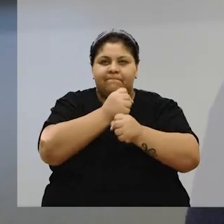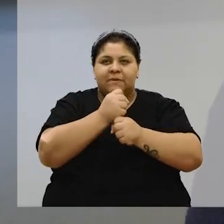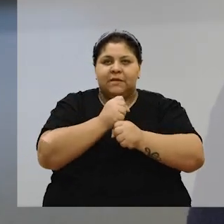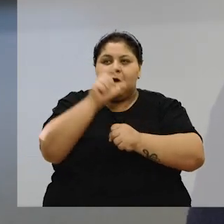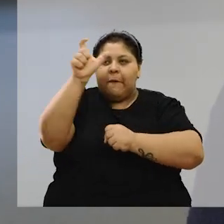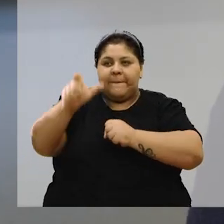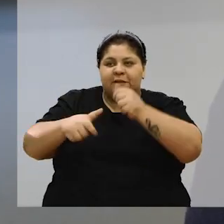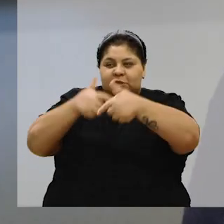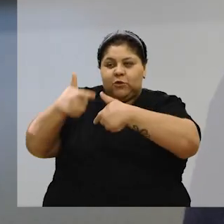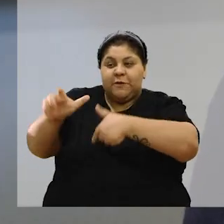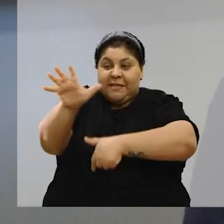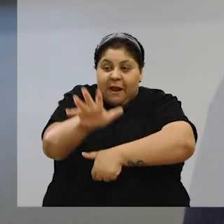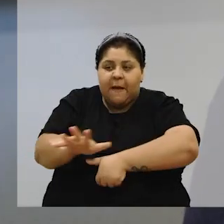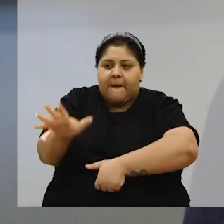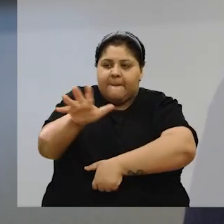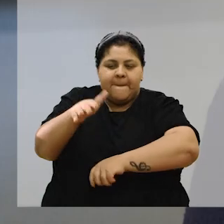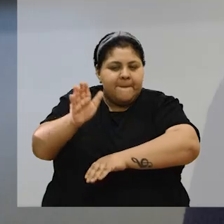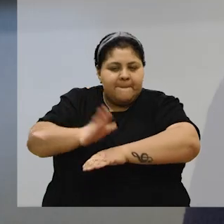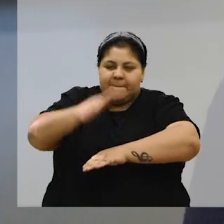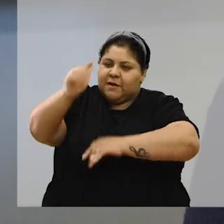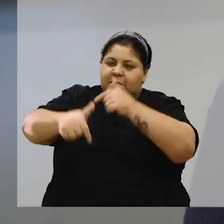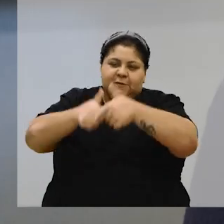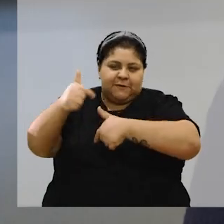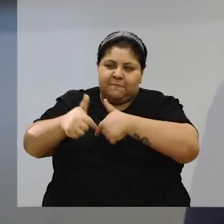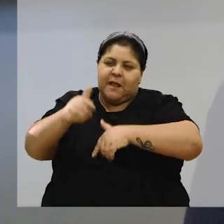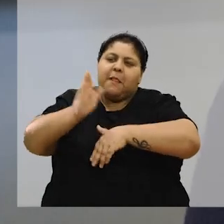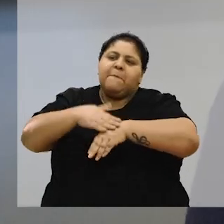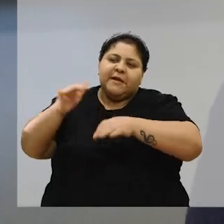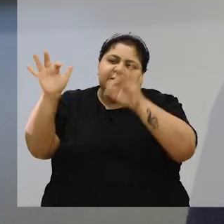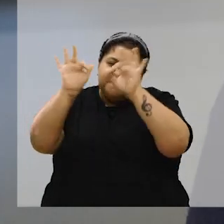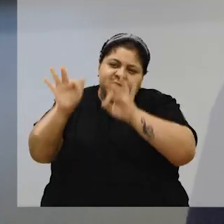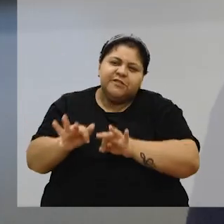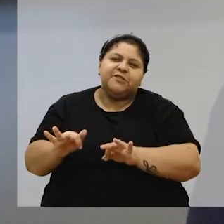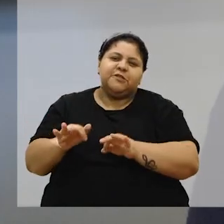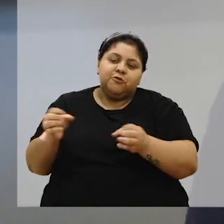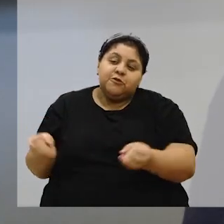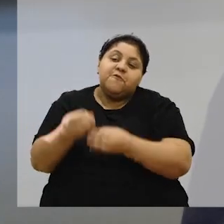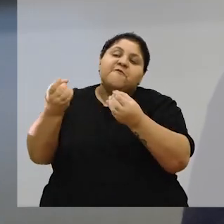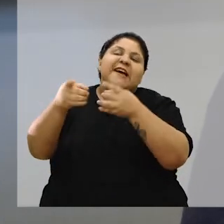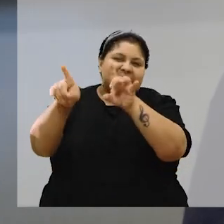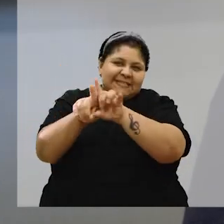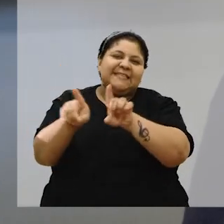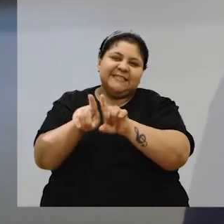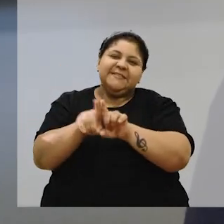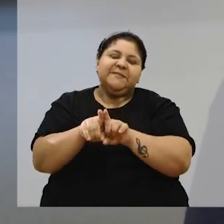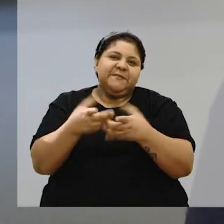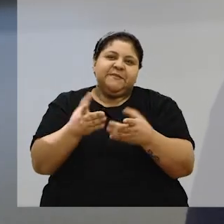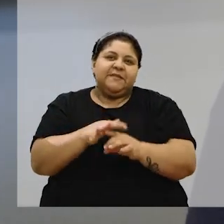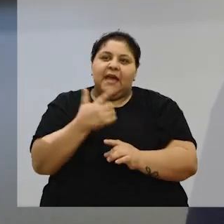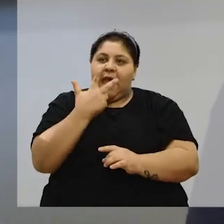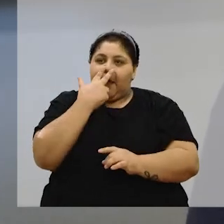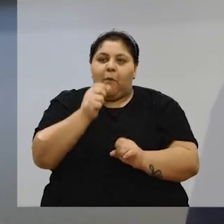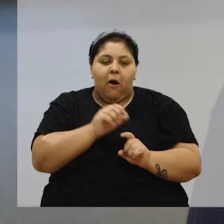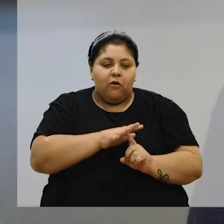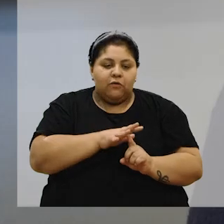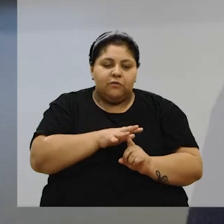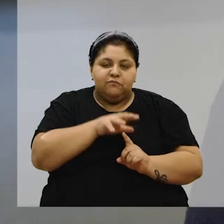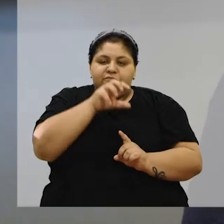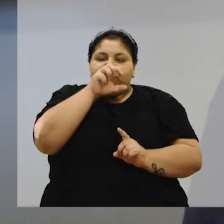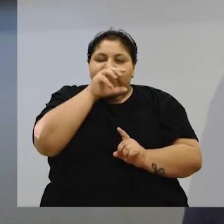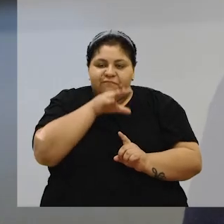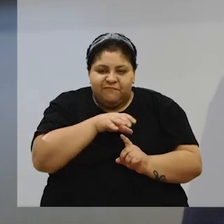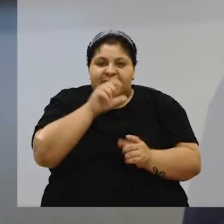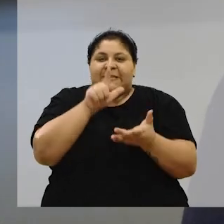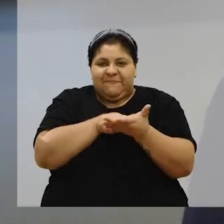quem trabalha no setor, momento de maior trabalho e mais festivo. Então, é onde a gente respira livro,